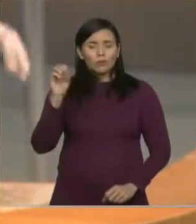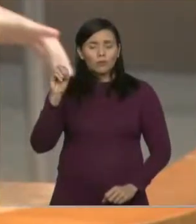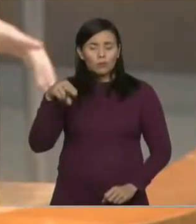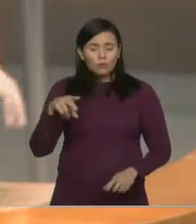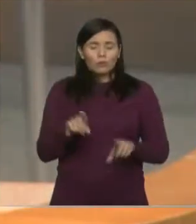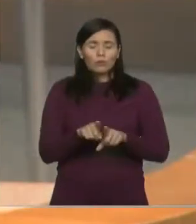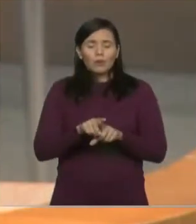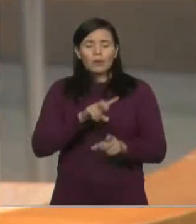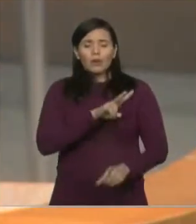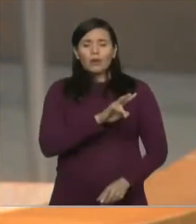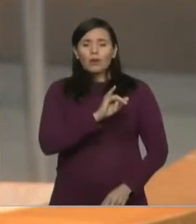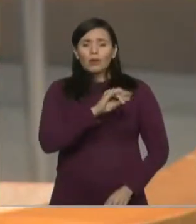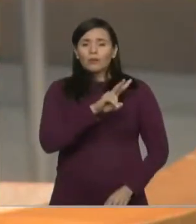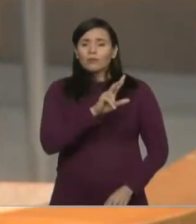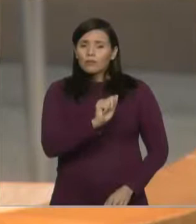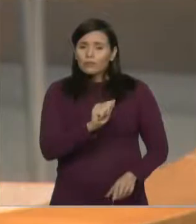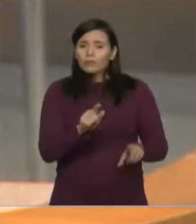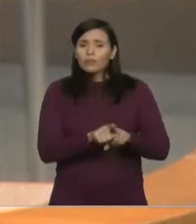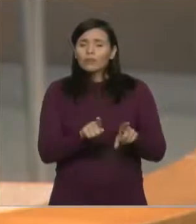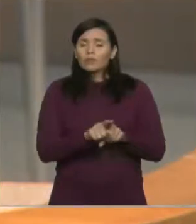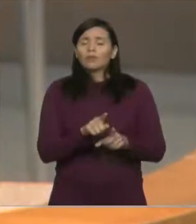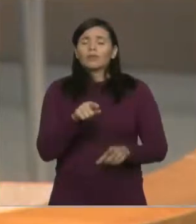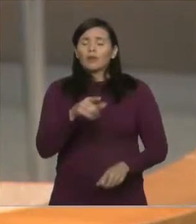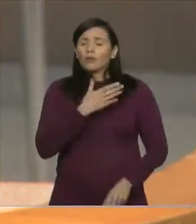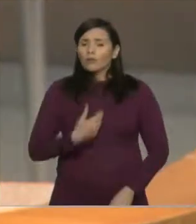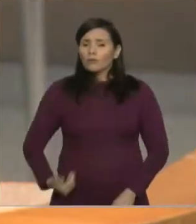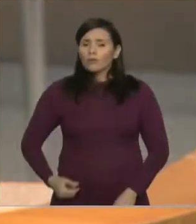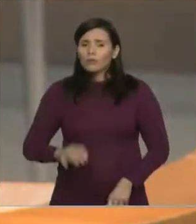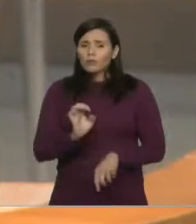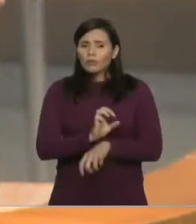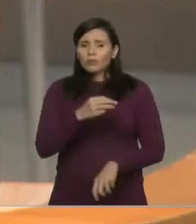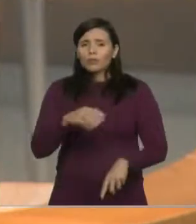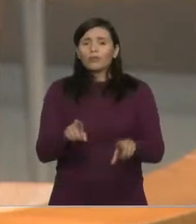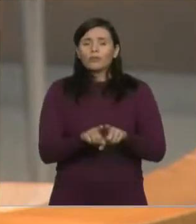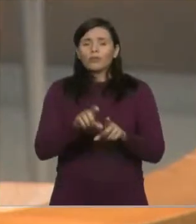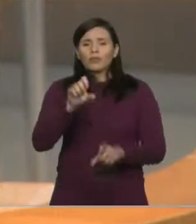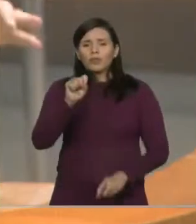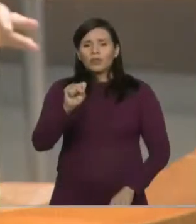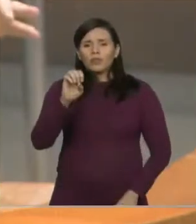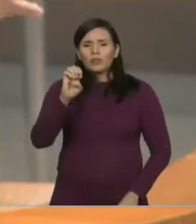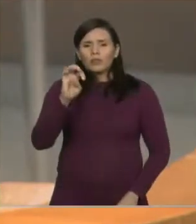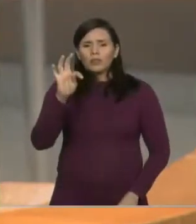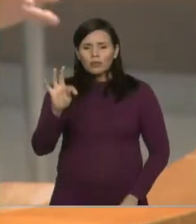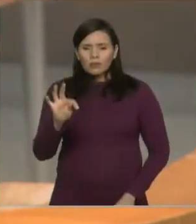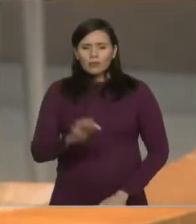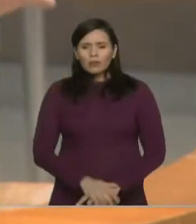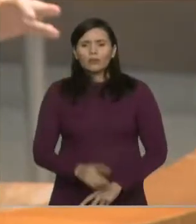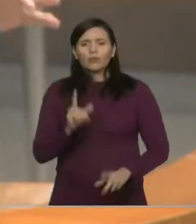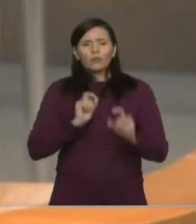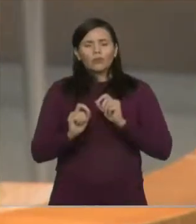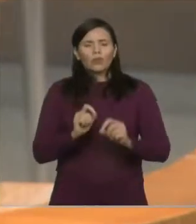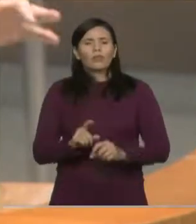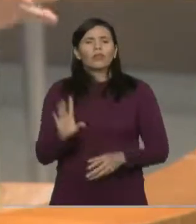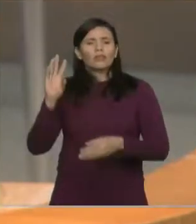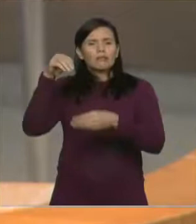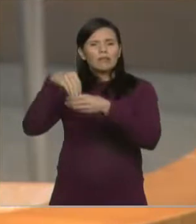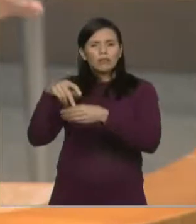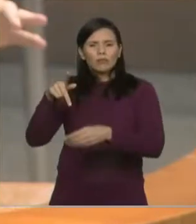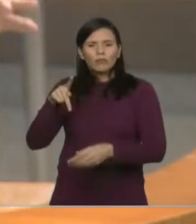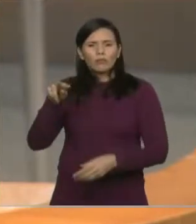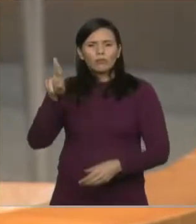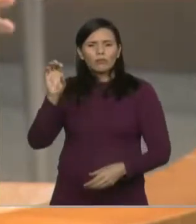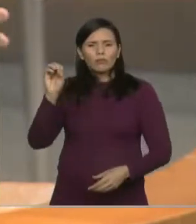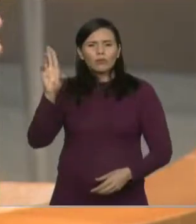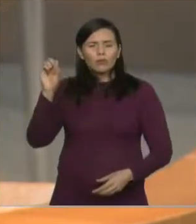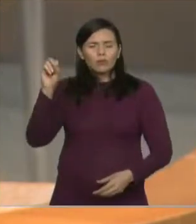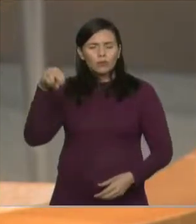Estado e ao SET, para que nas unidades do Viva Cidadão, nas unidades do PROCON, fossem criados canais de